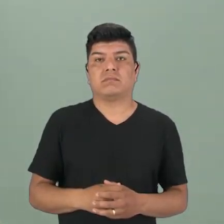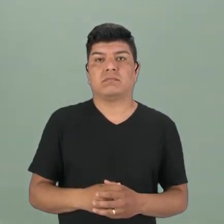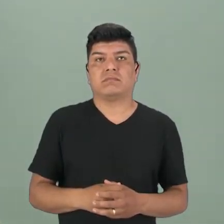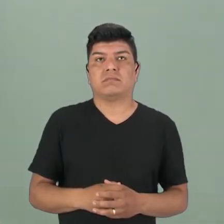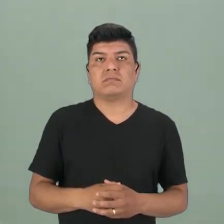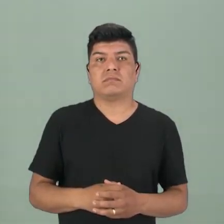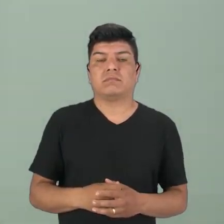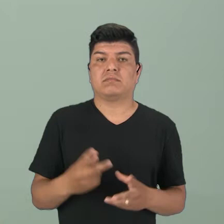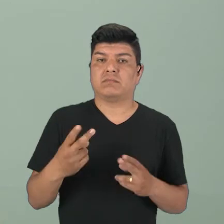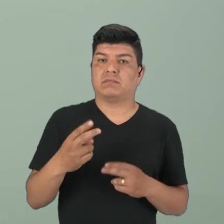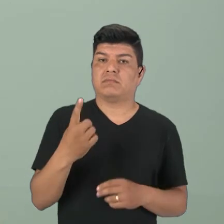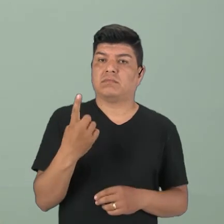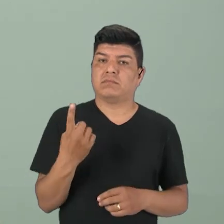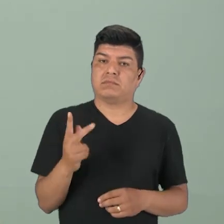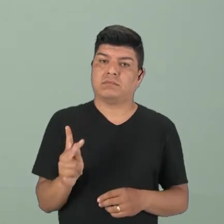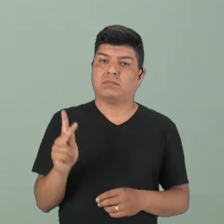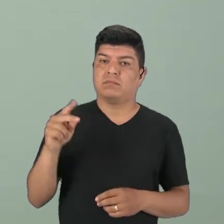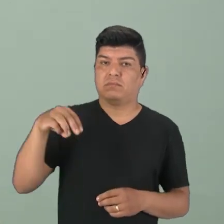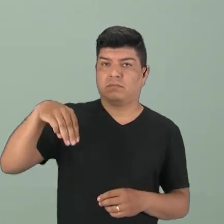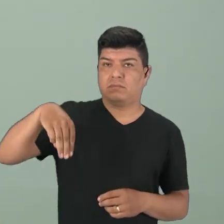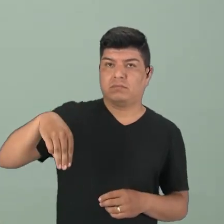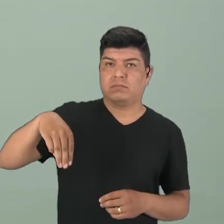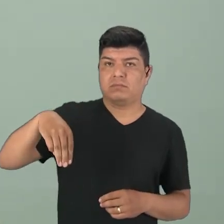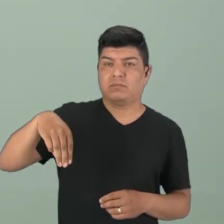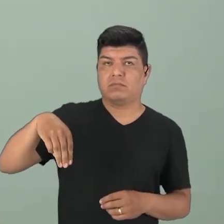1 quilômetro ele vai ter 1000